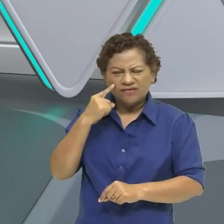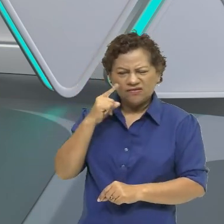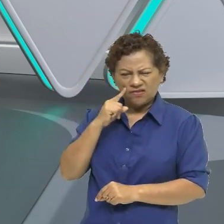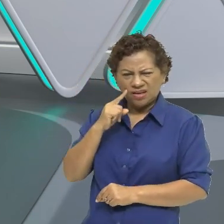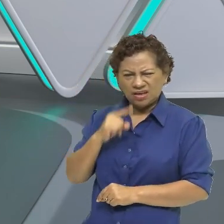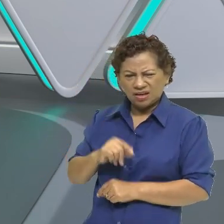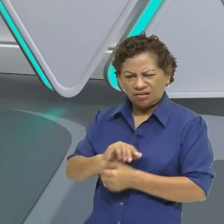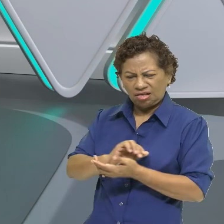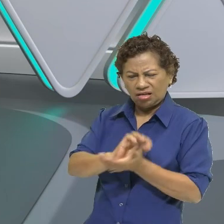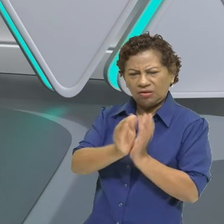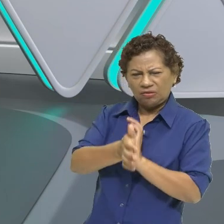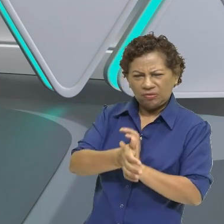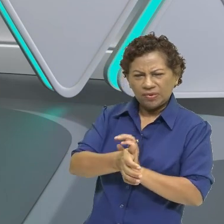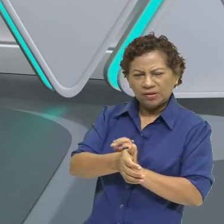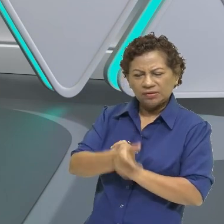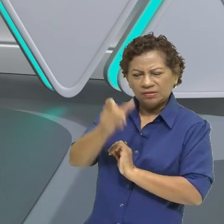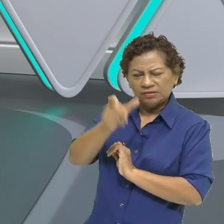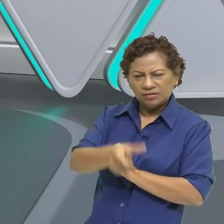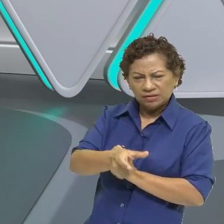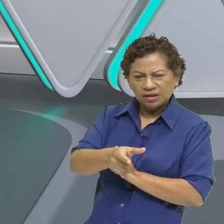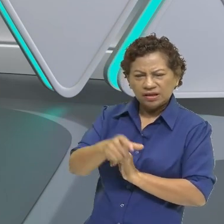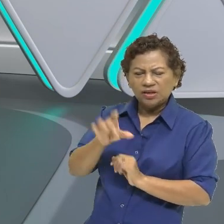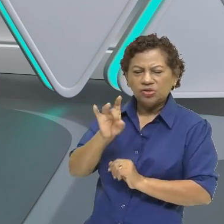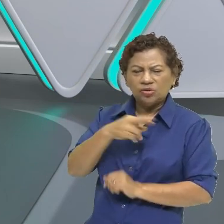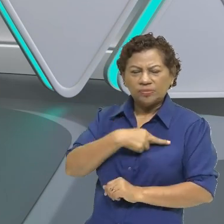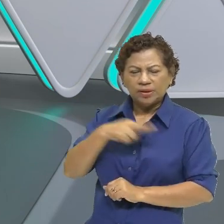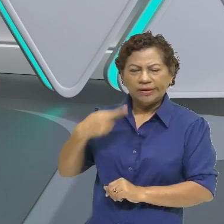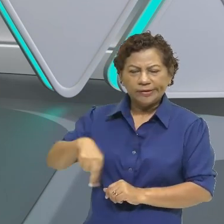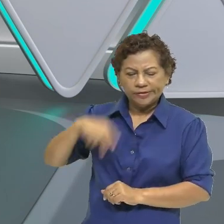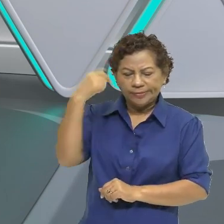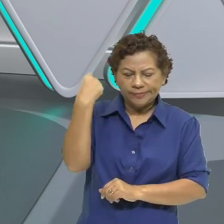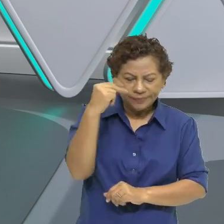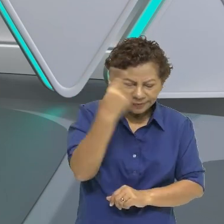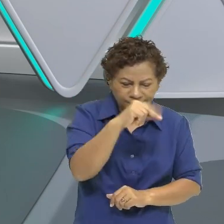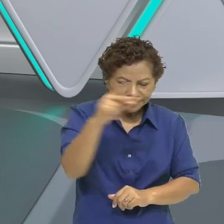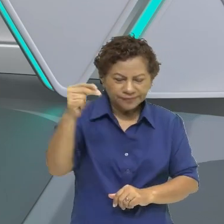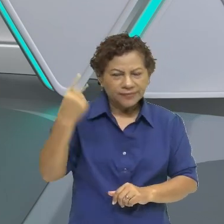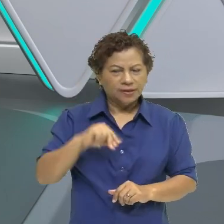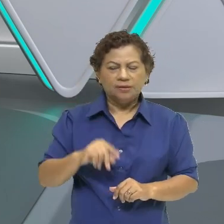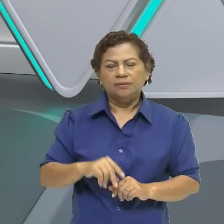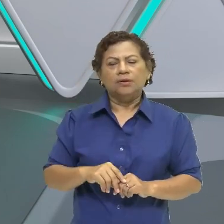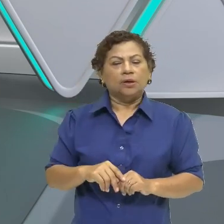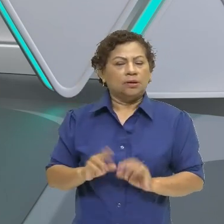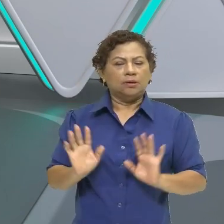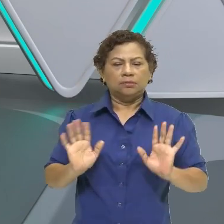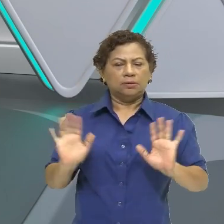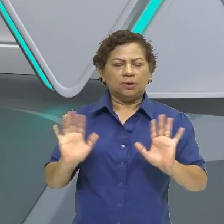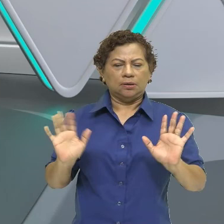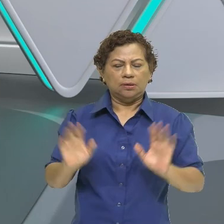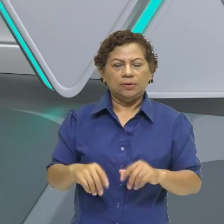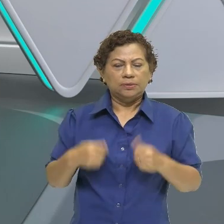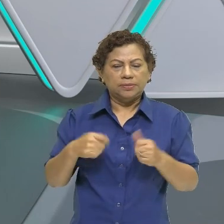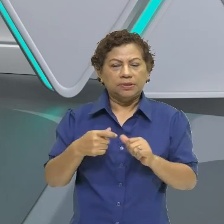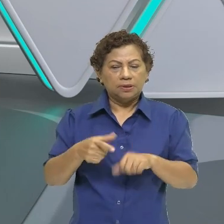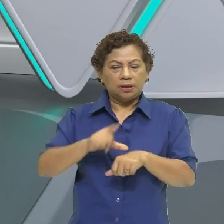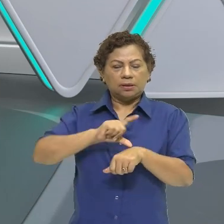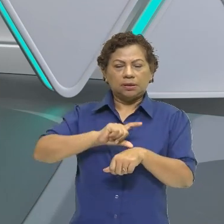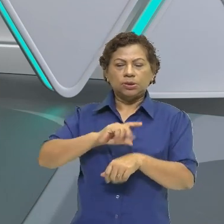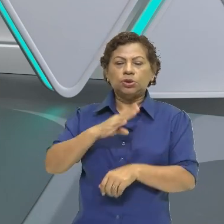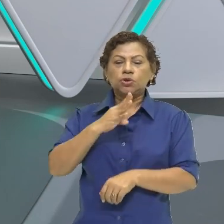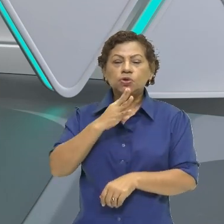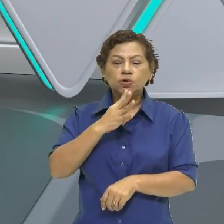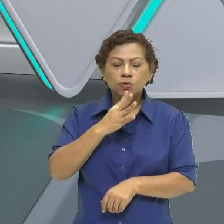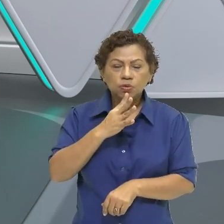conceito prévio que eles estabelecem Exatamente. antes de realmente conhecer a manifestação. E aquilo que eu falei para vocês, nós temos que conhecer, nós temos